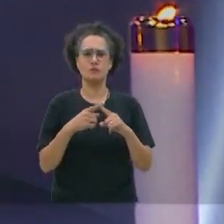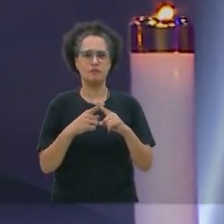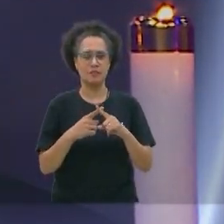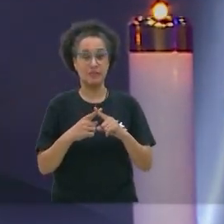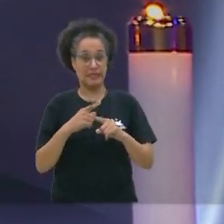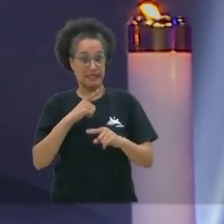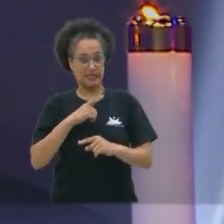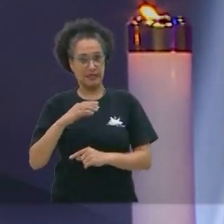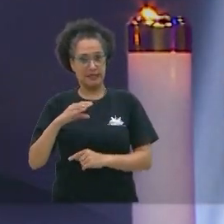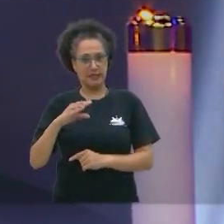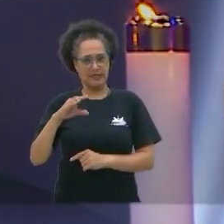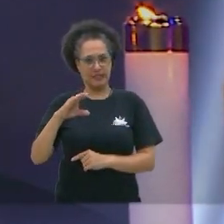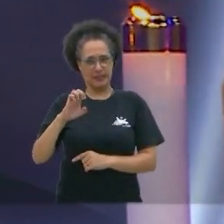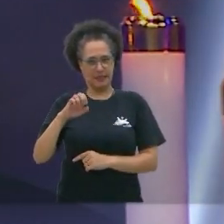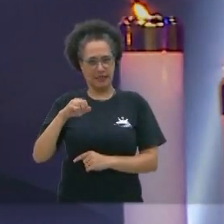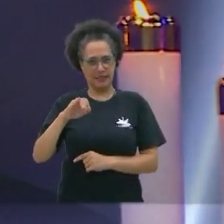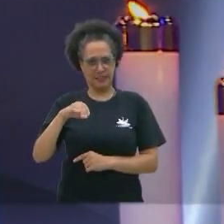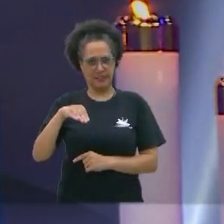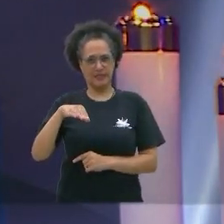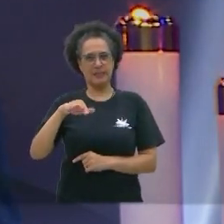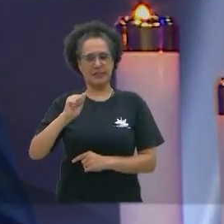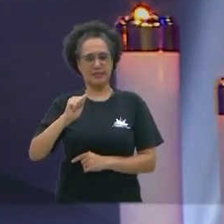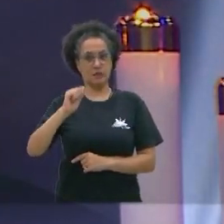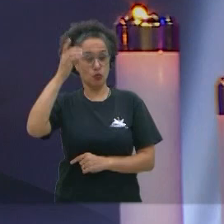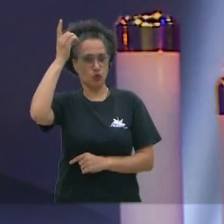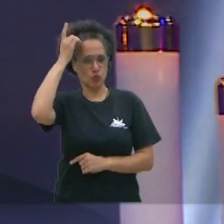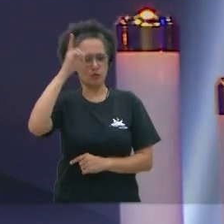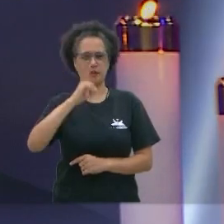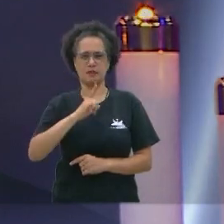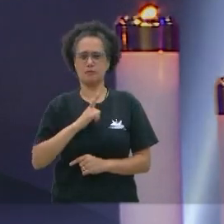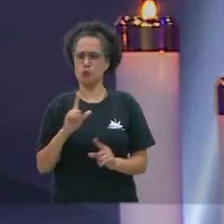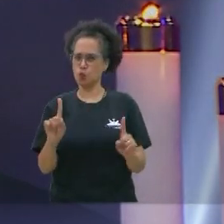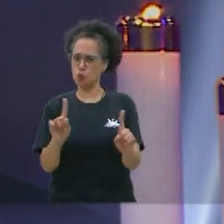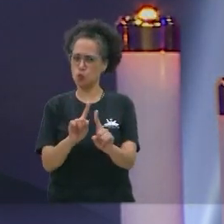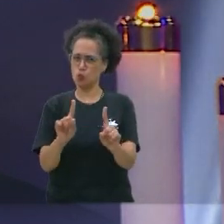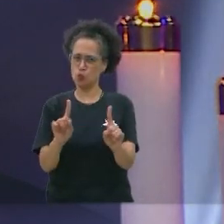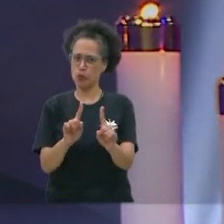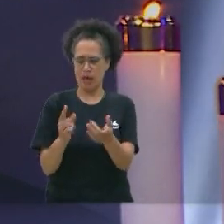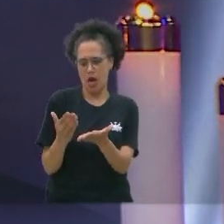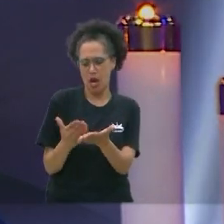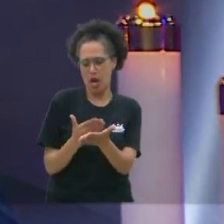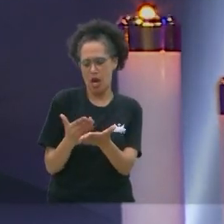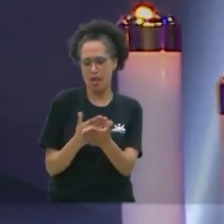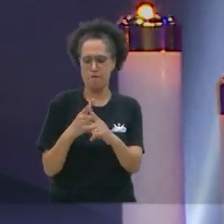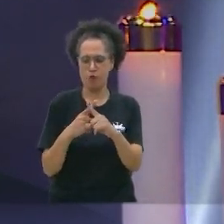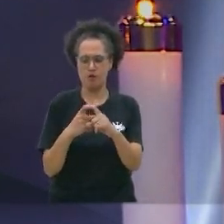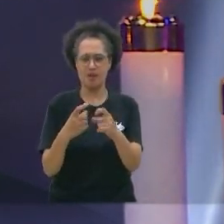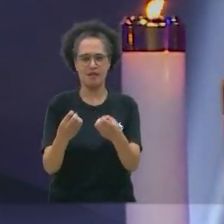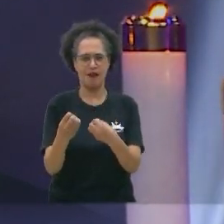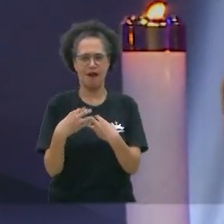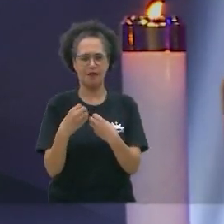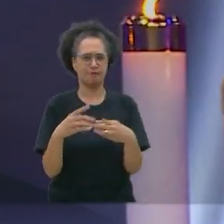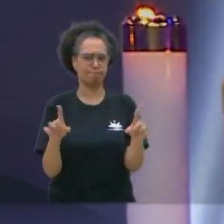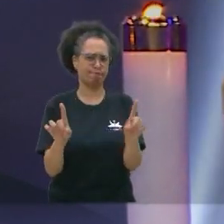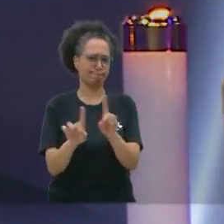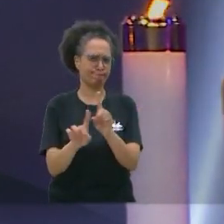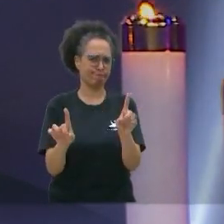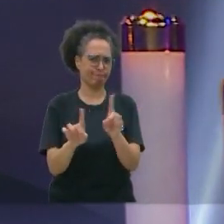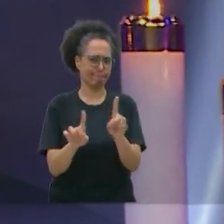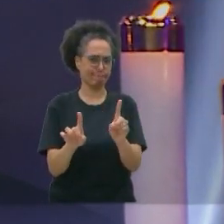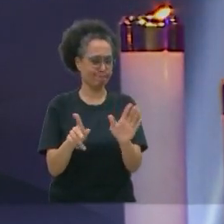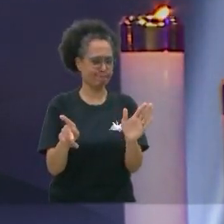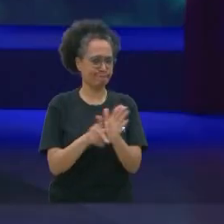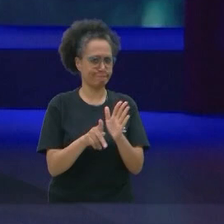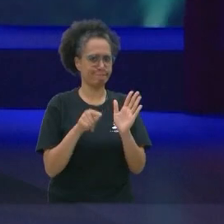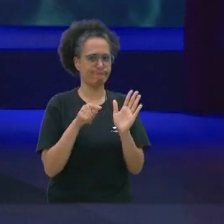da ciência que recebemos, não é a ciência adquirida pelos livros, não é a ciência, né, humana